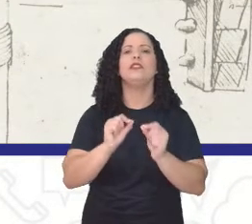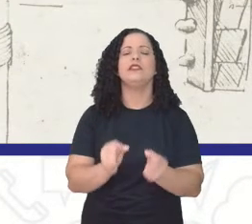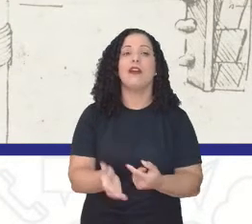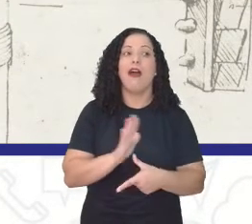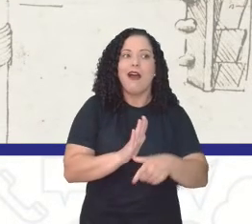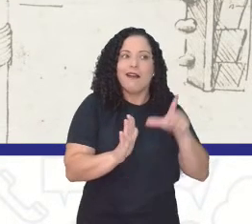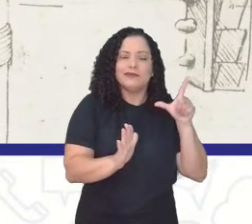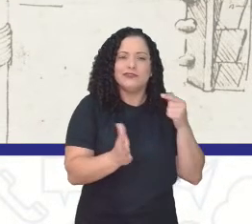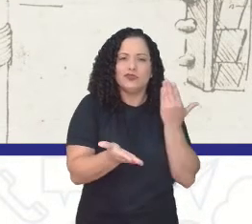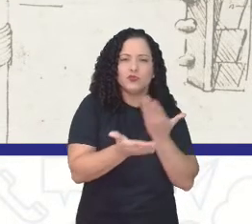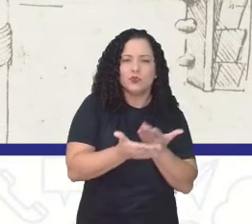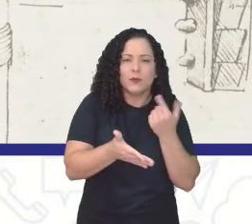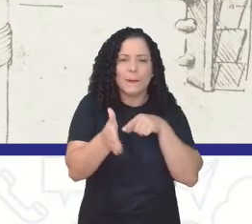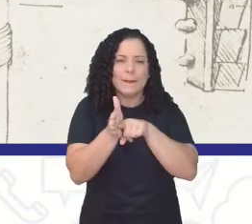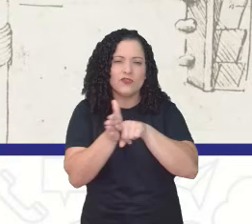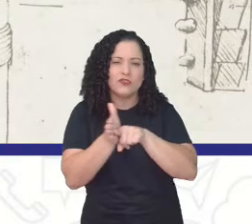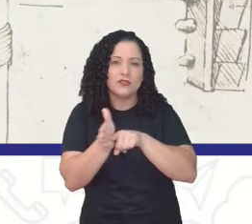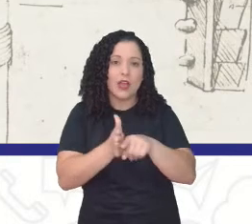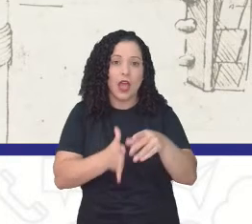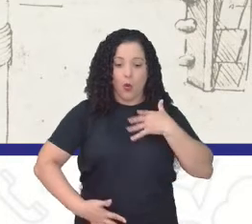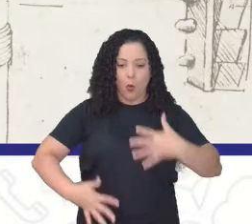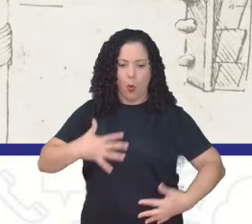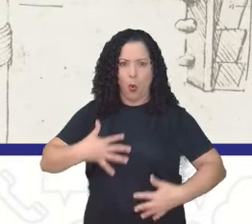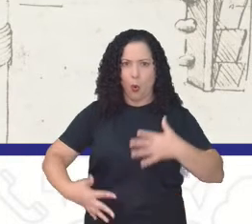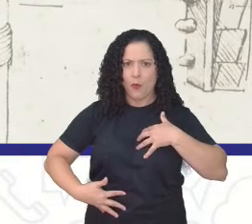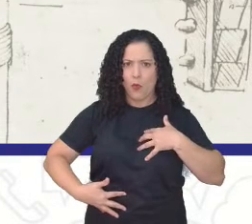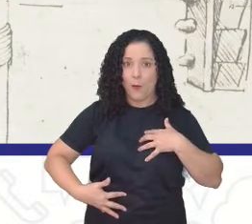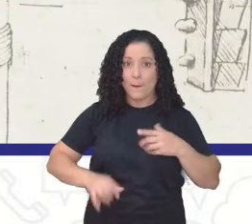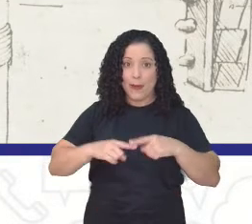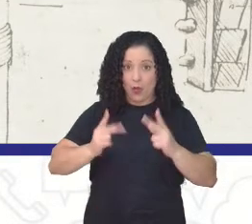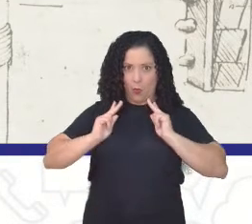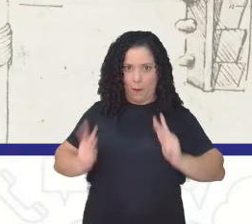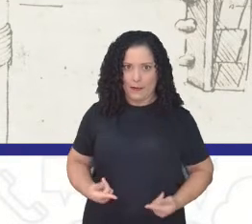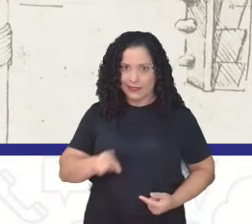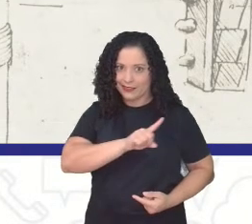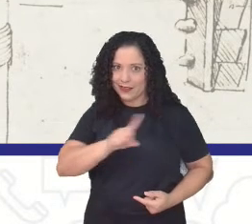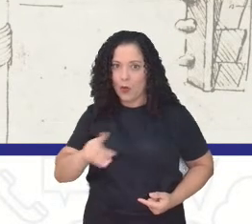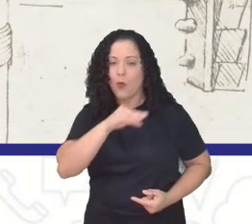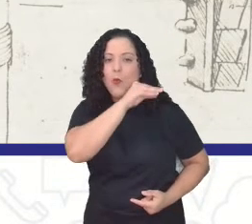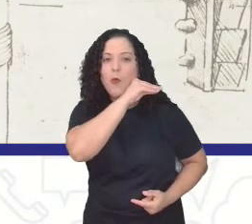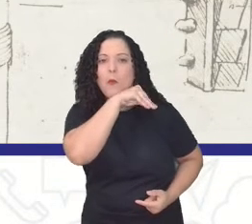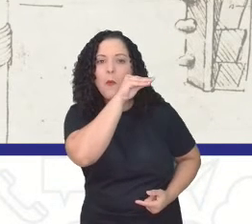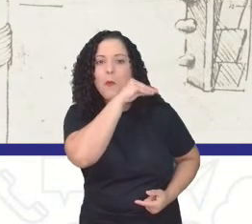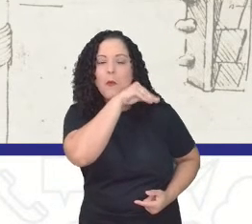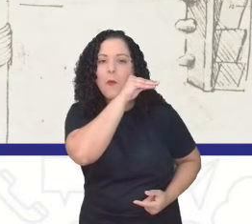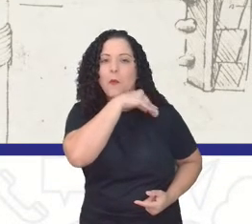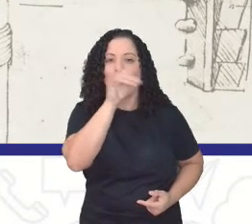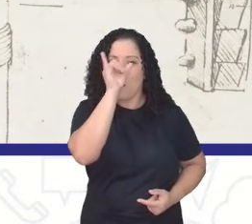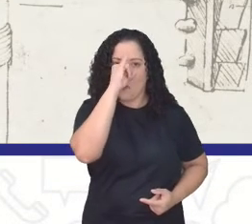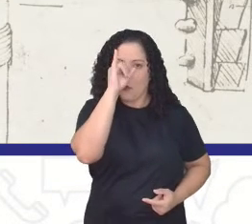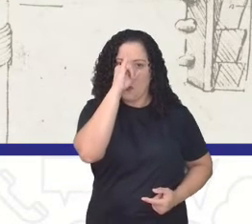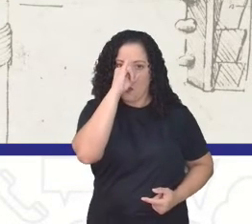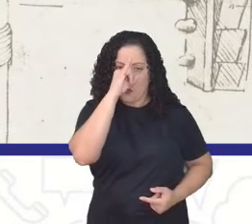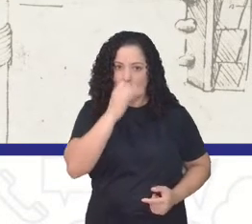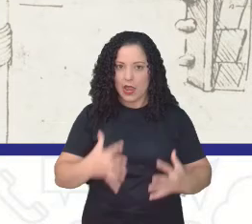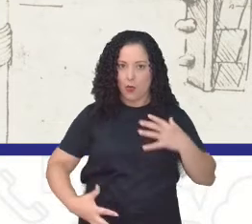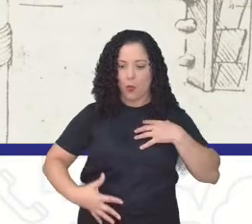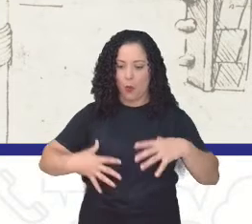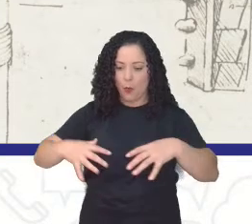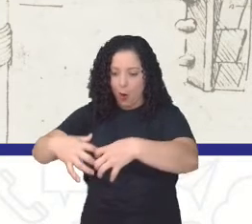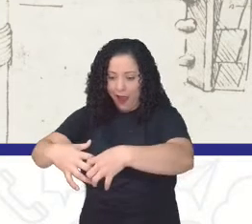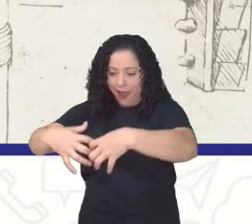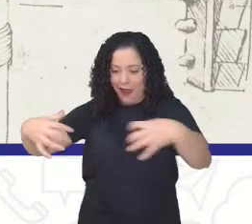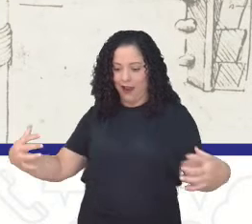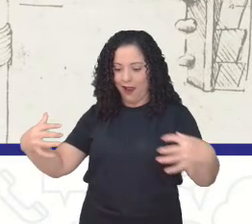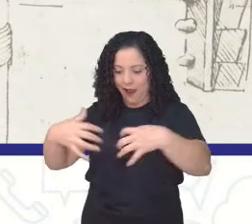Estudos baseados em corpos de porcos. Pegava o porco, abria, né, porque dizem, né, que o